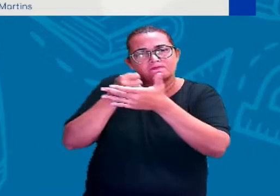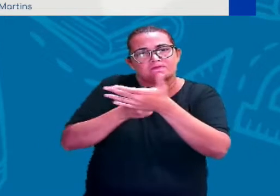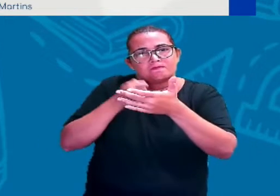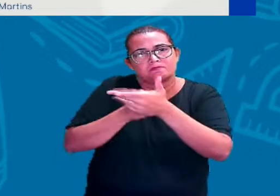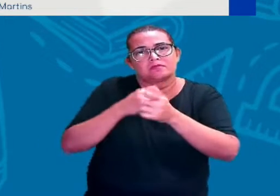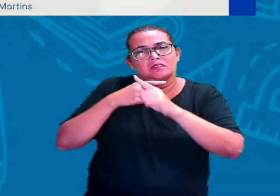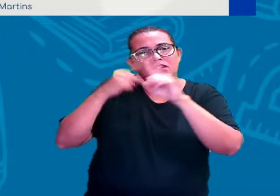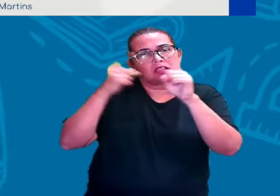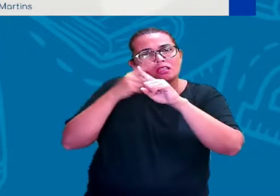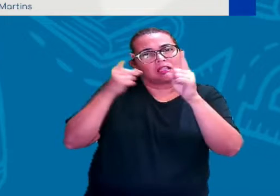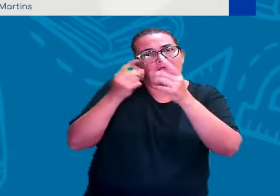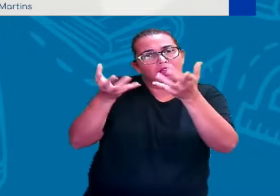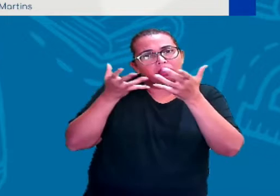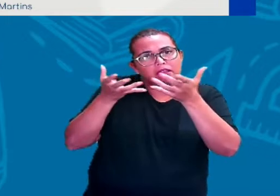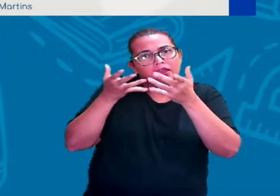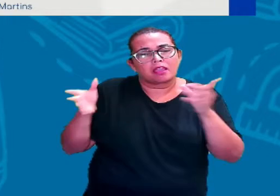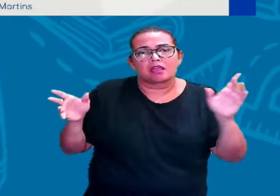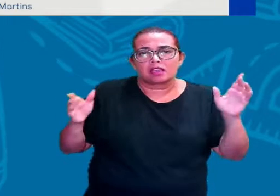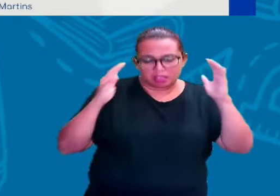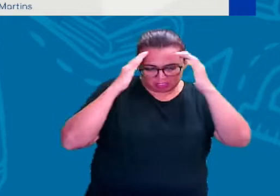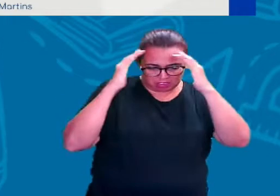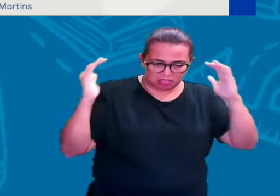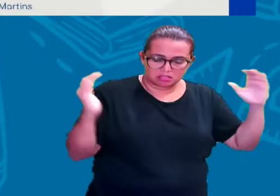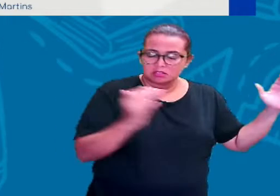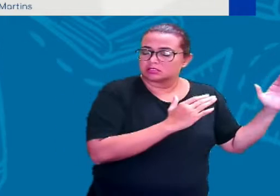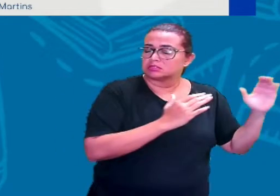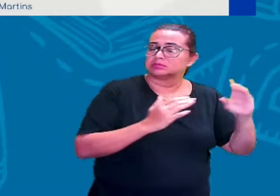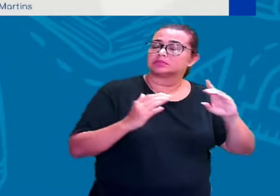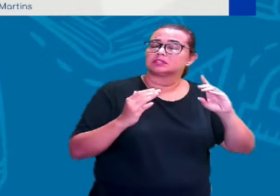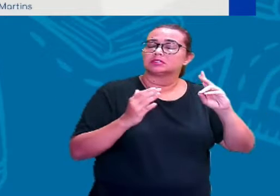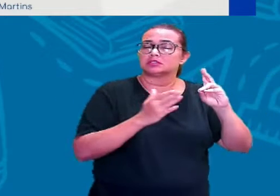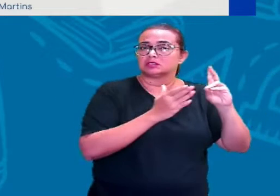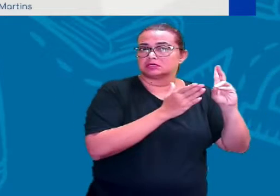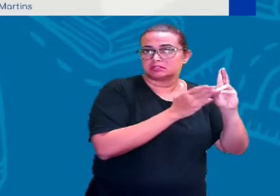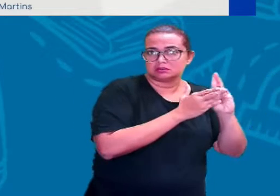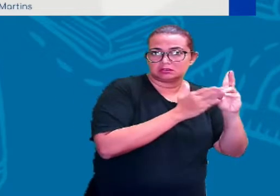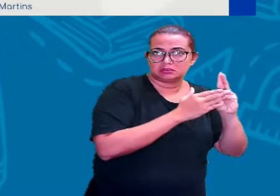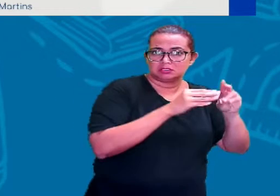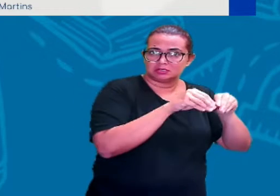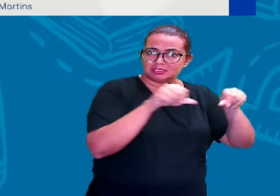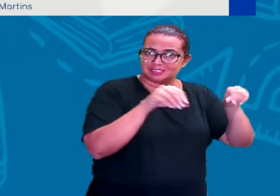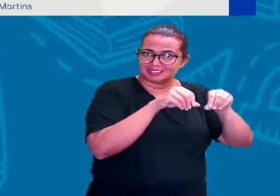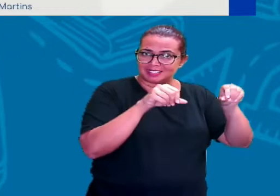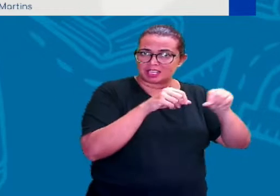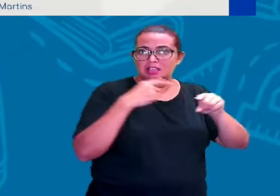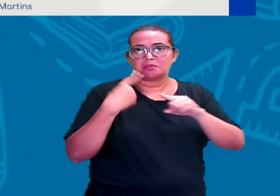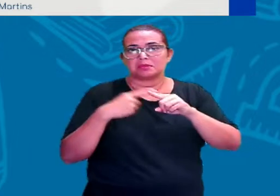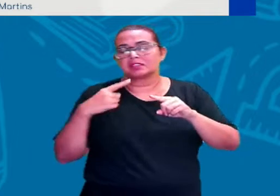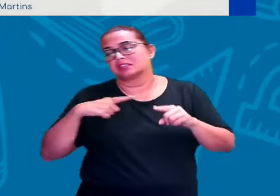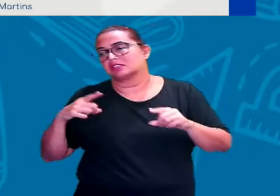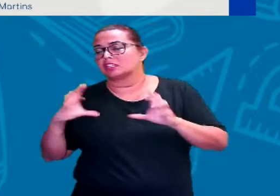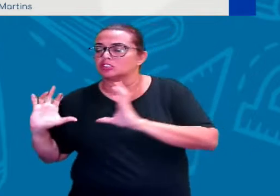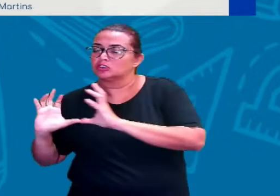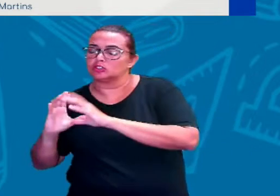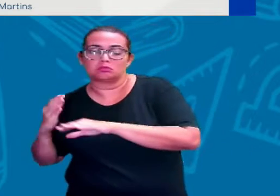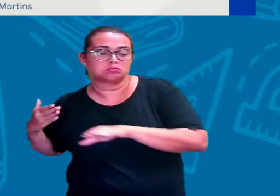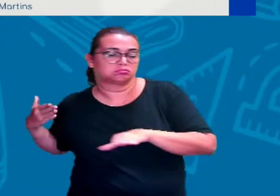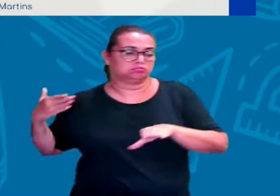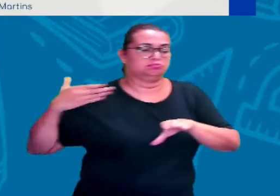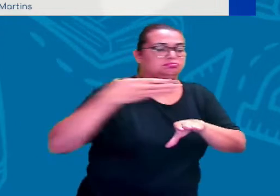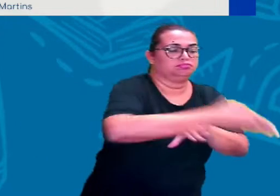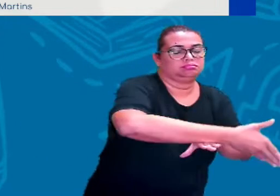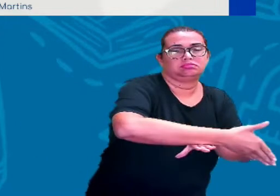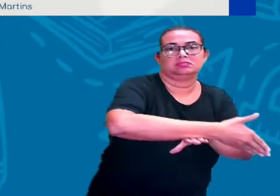são reconhecidas são invadidas, e a gente vai ver isso no próximo slide. Então, os